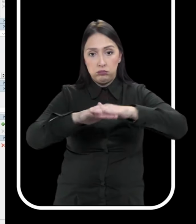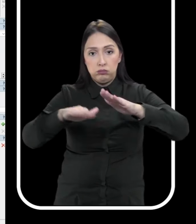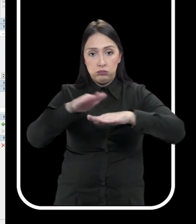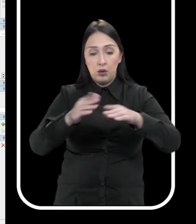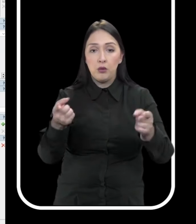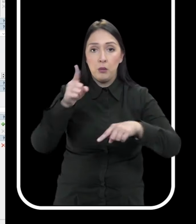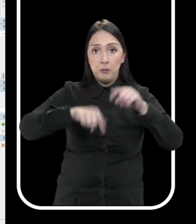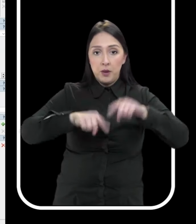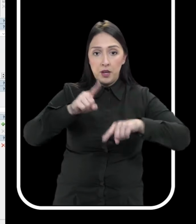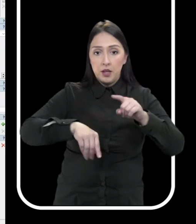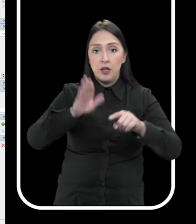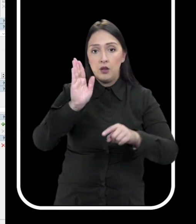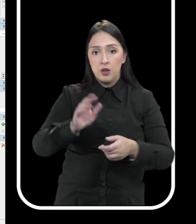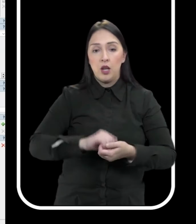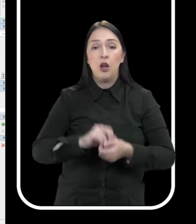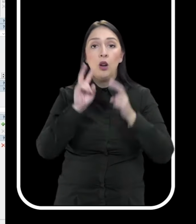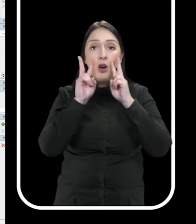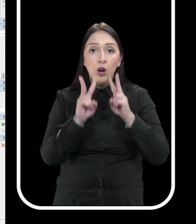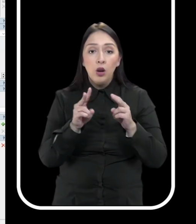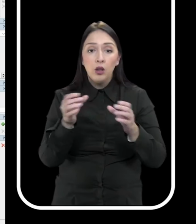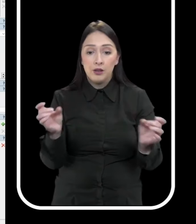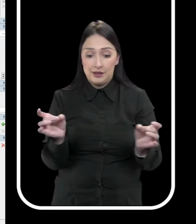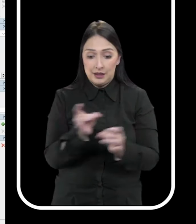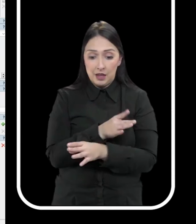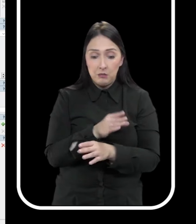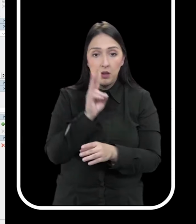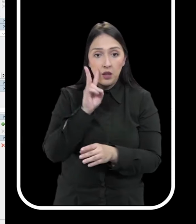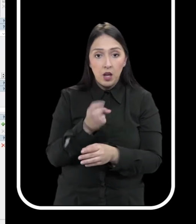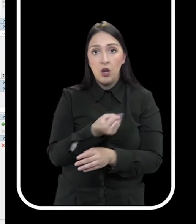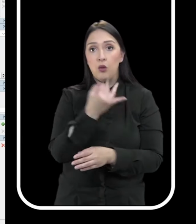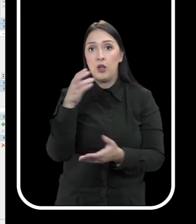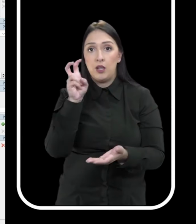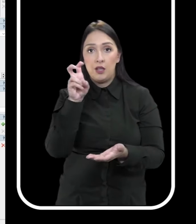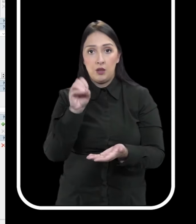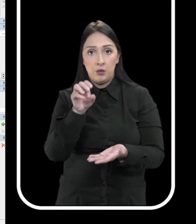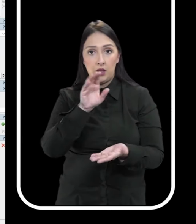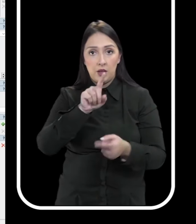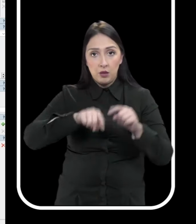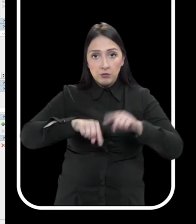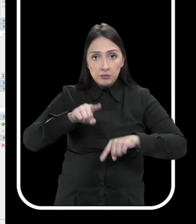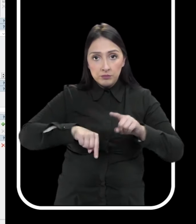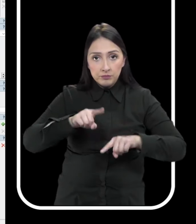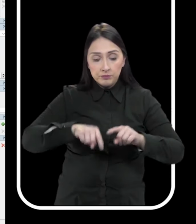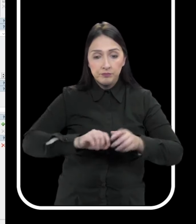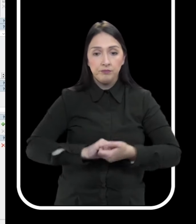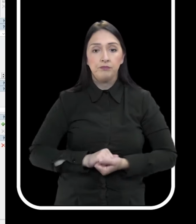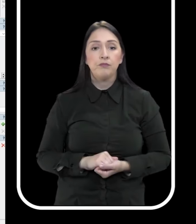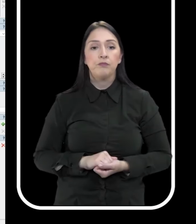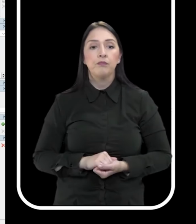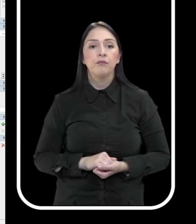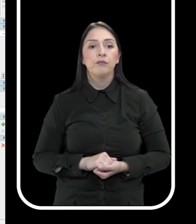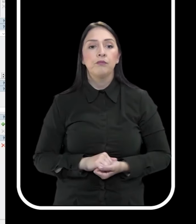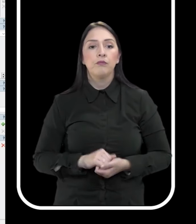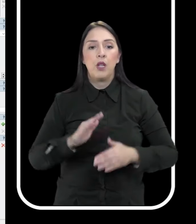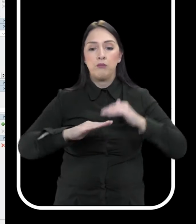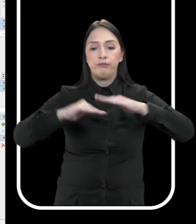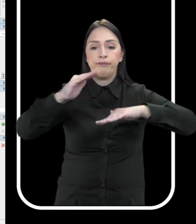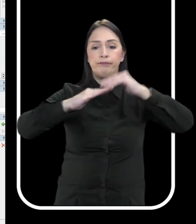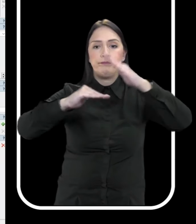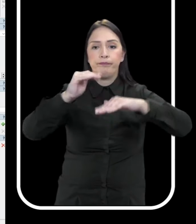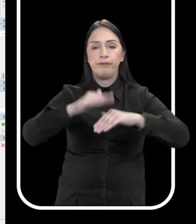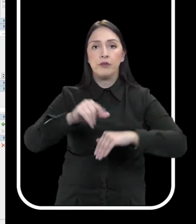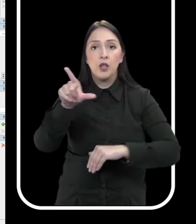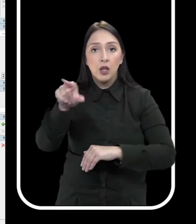e entra o material nela. E a partir do momento que completa aquela quantidade de 50 unidades, tá, aí